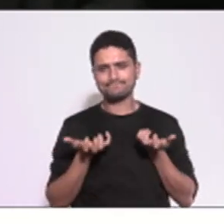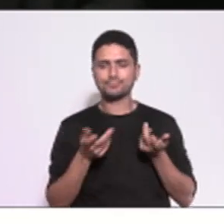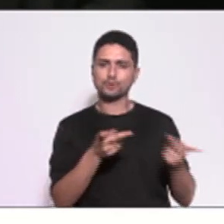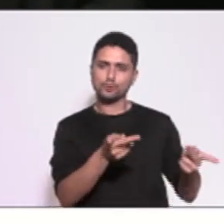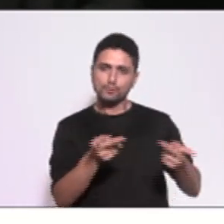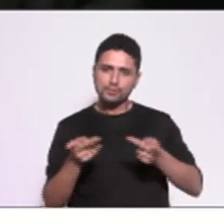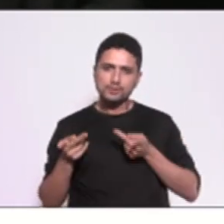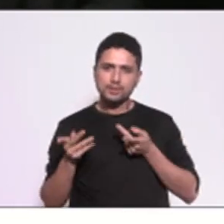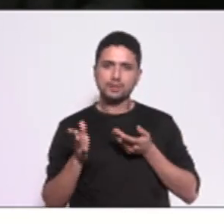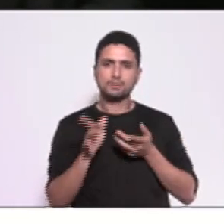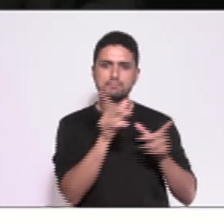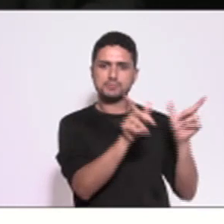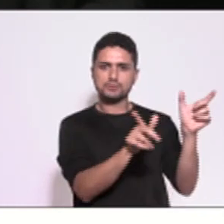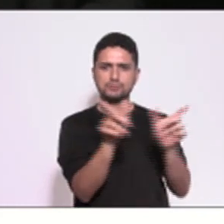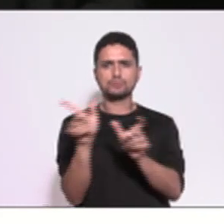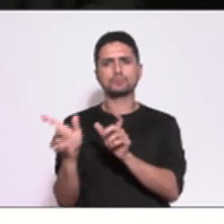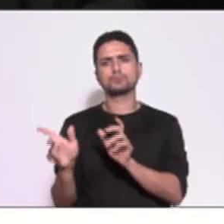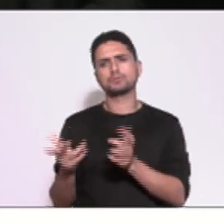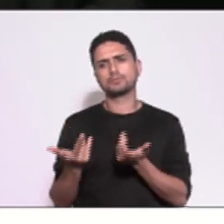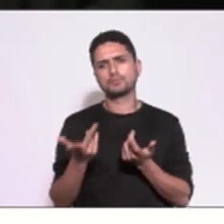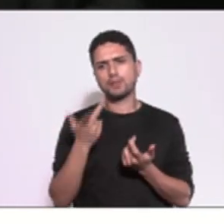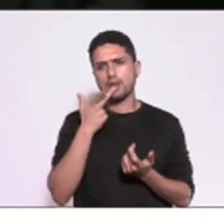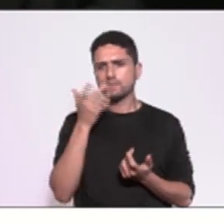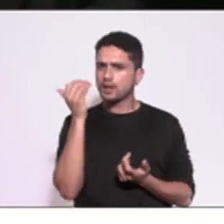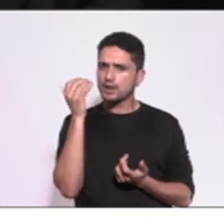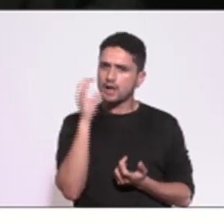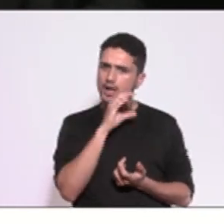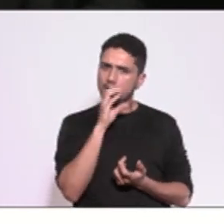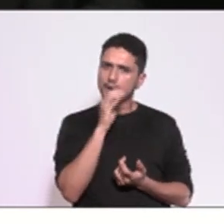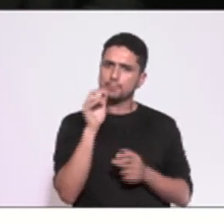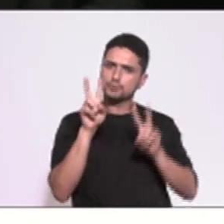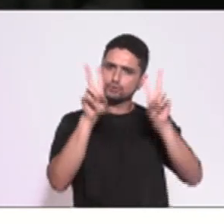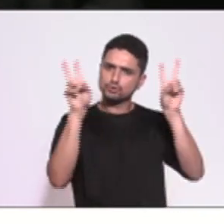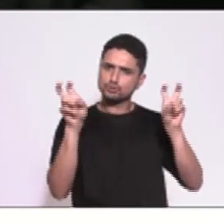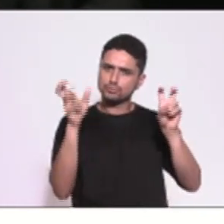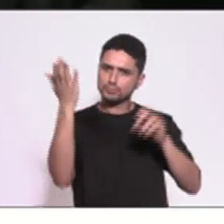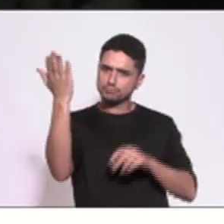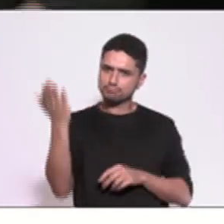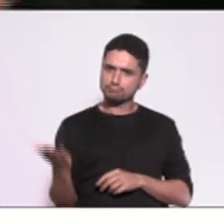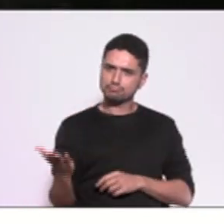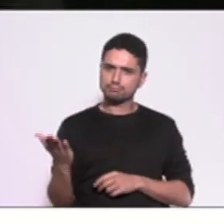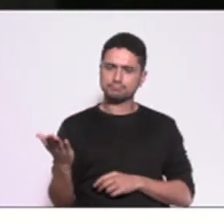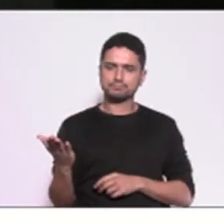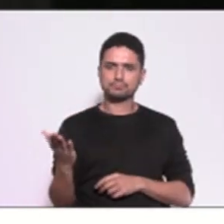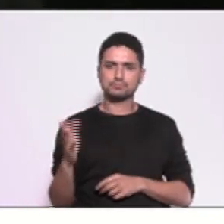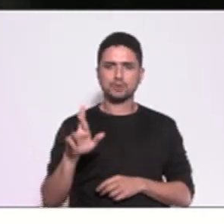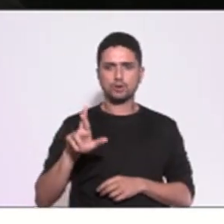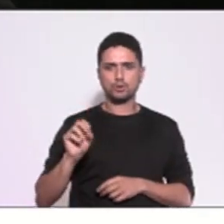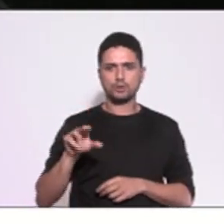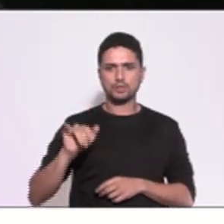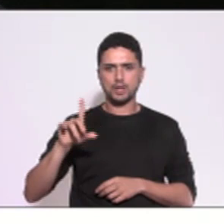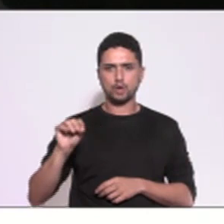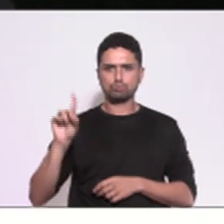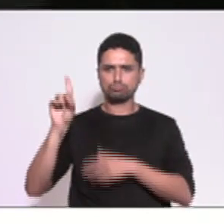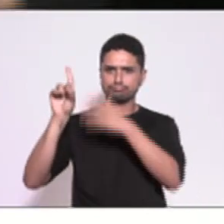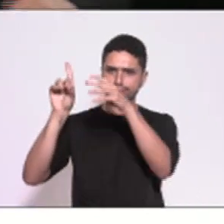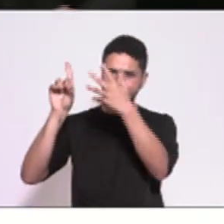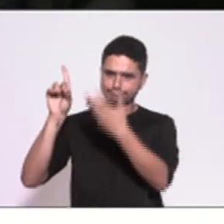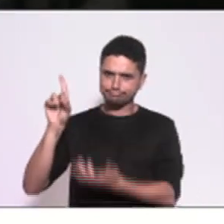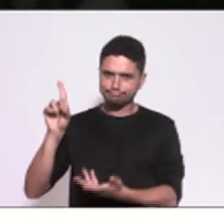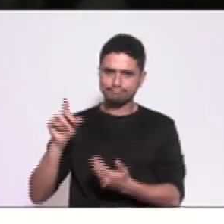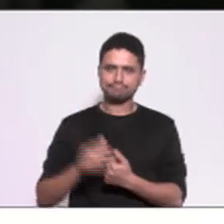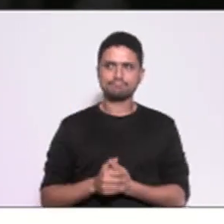de forma breve possam falar um pouquinho sobre o homenageado de hoje. Então,